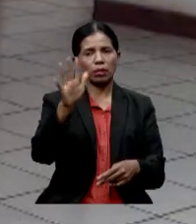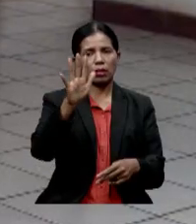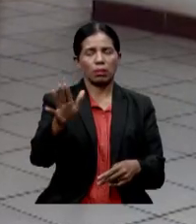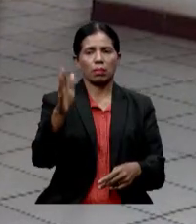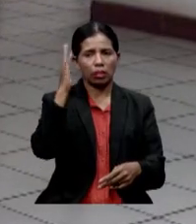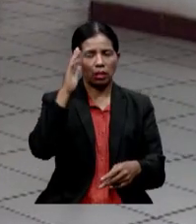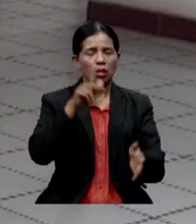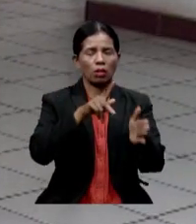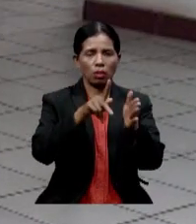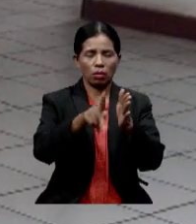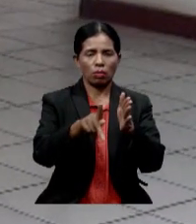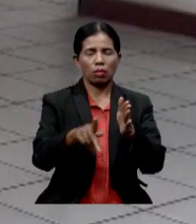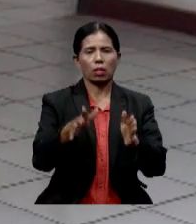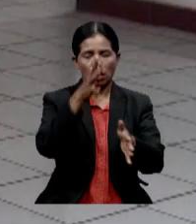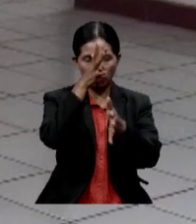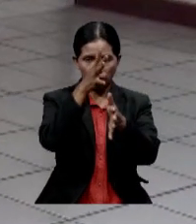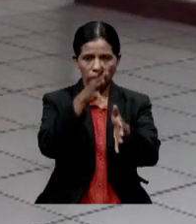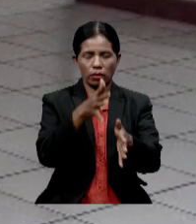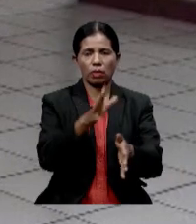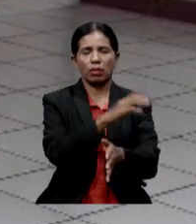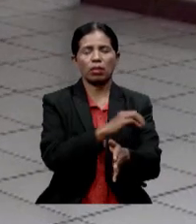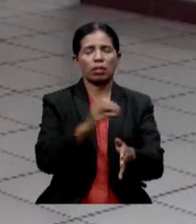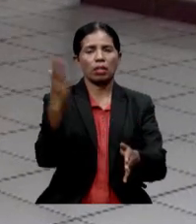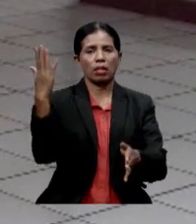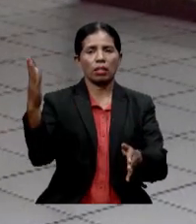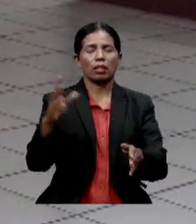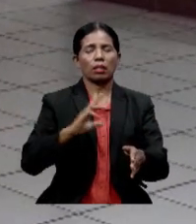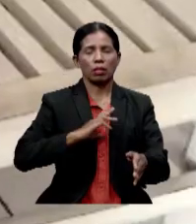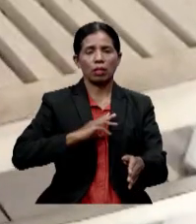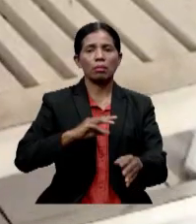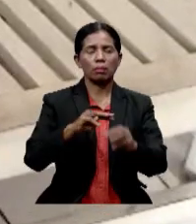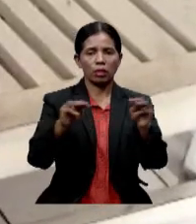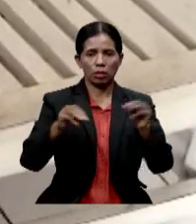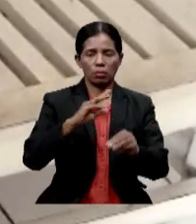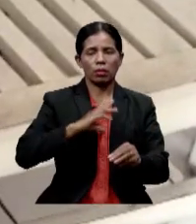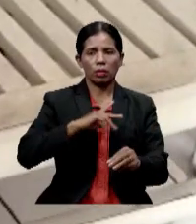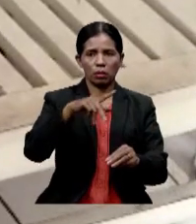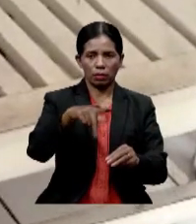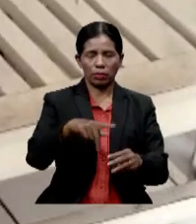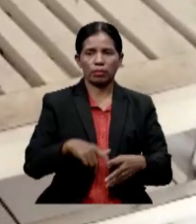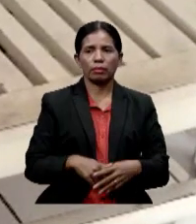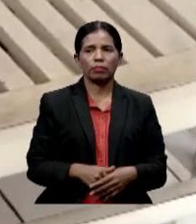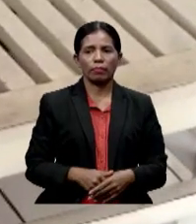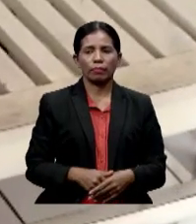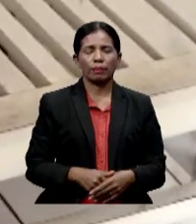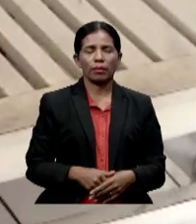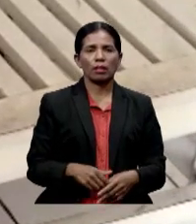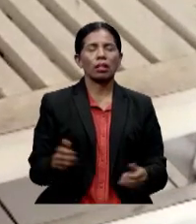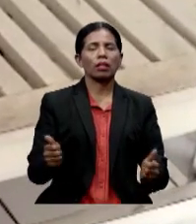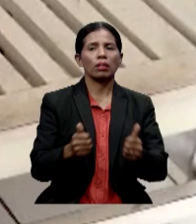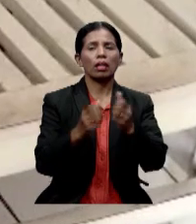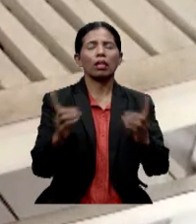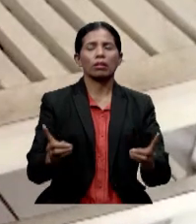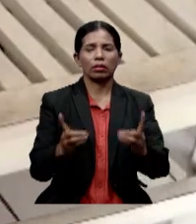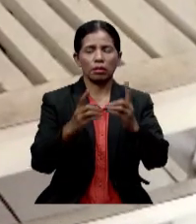desconfia ojo vítima BMI, no Darnia Avô Mane e após administrativo Lautem, município Lautem, foi na Lais Neia. A foi na audiência primeiro